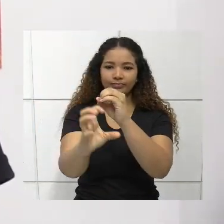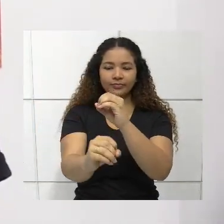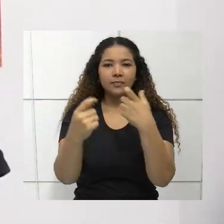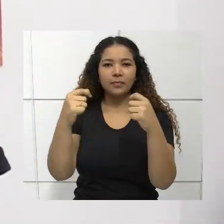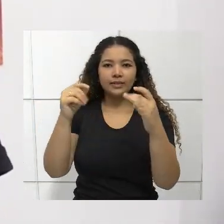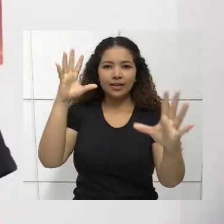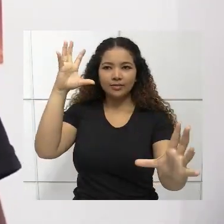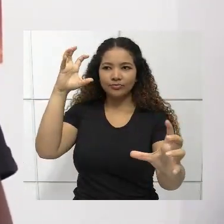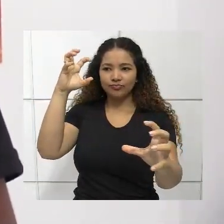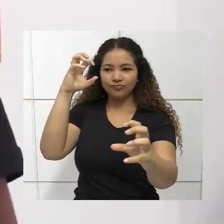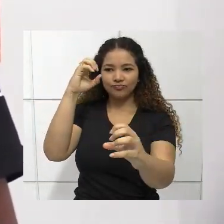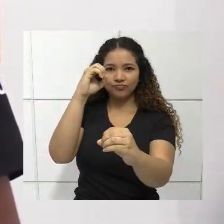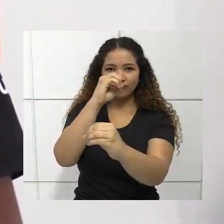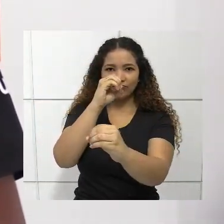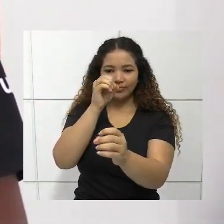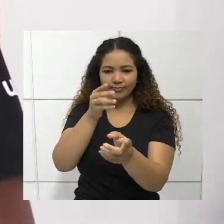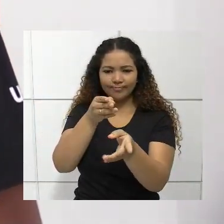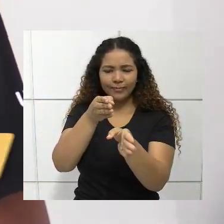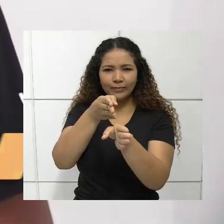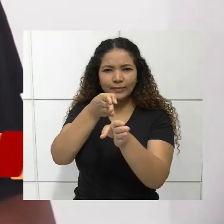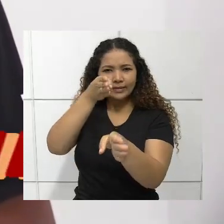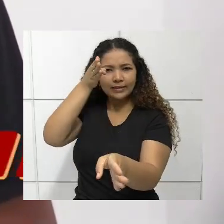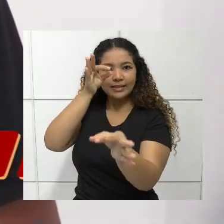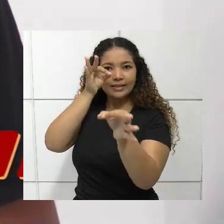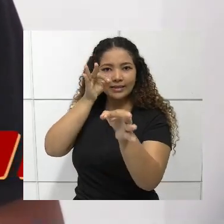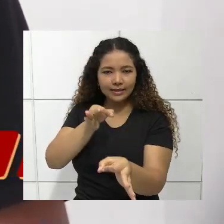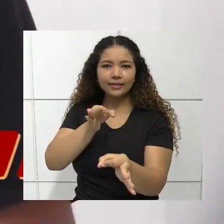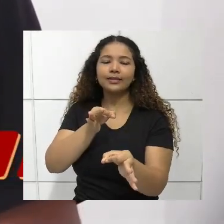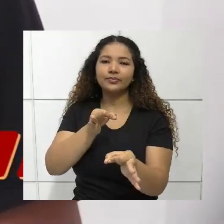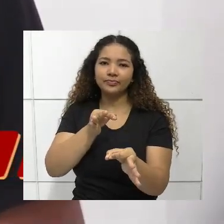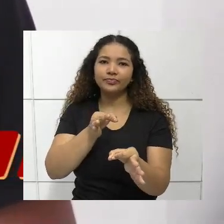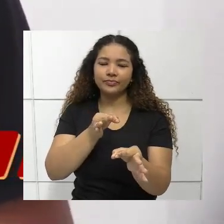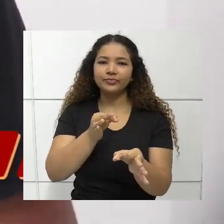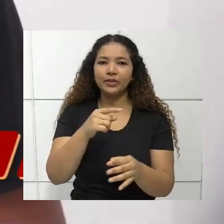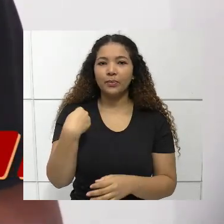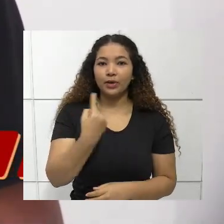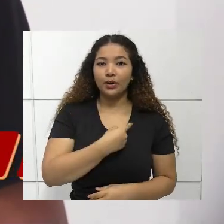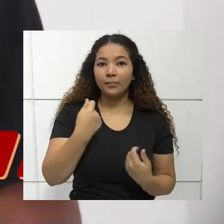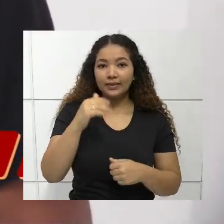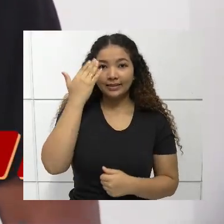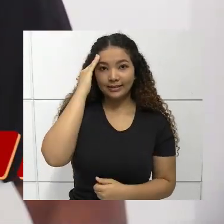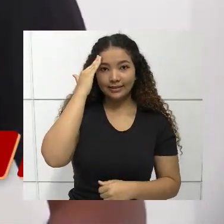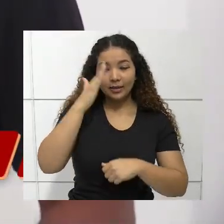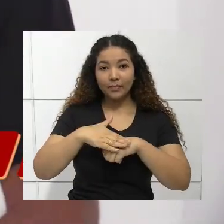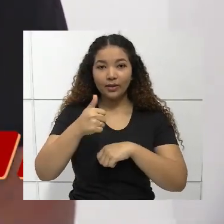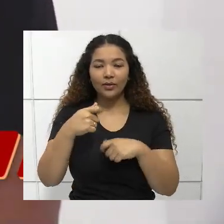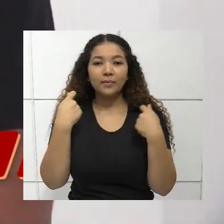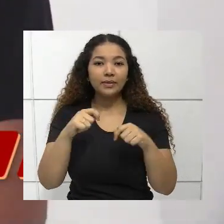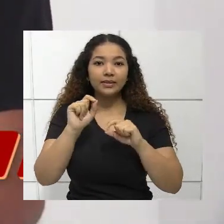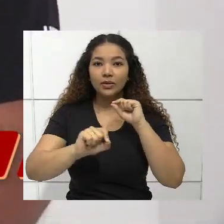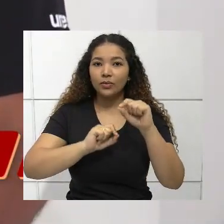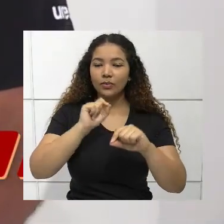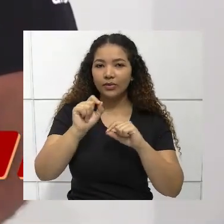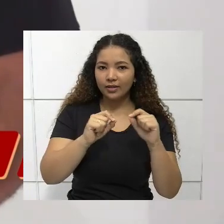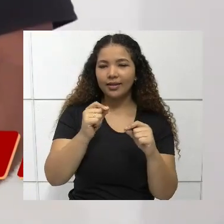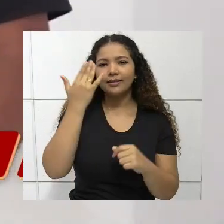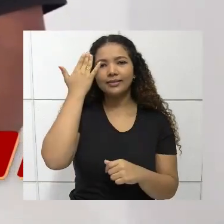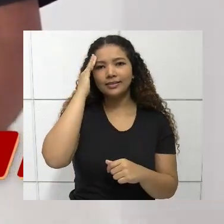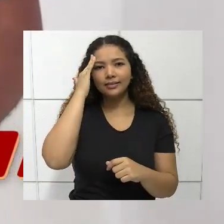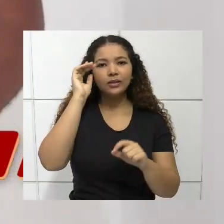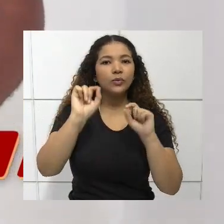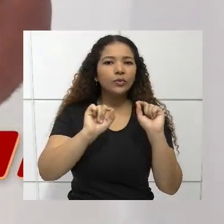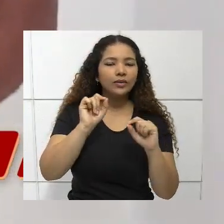isopor, né, a Lua e a Terra. Então, para entendermos melhor, né, nós precisamos entender o conceito,